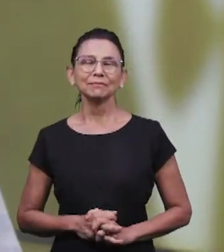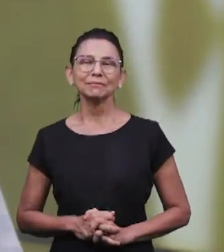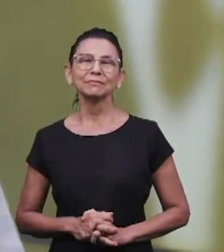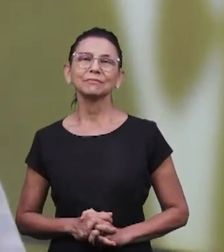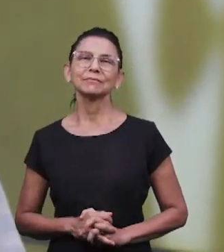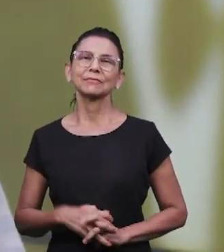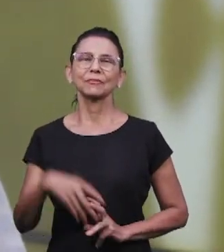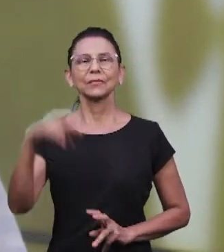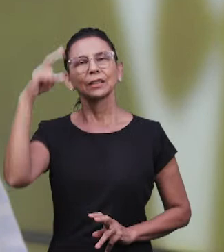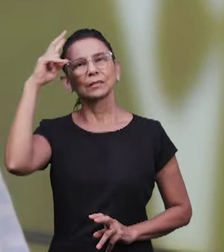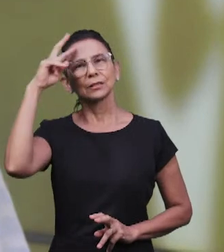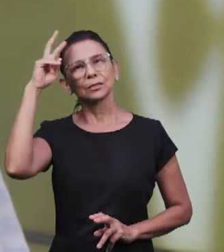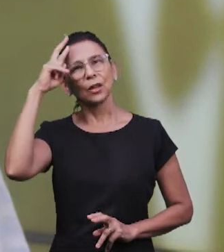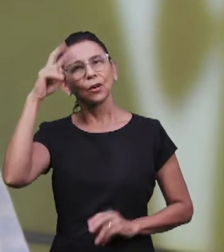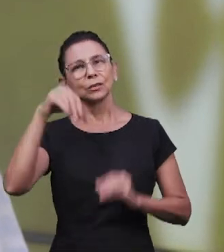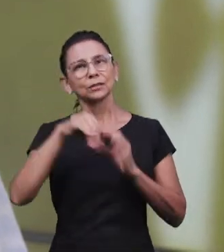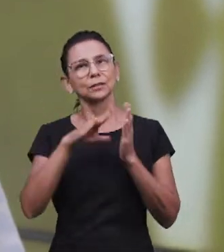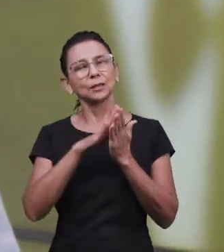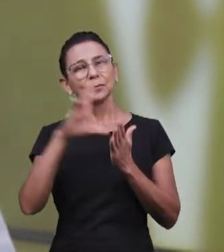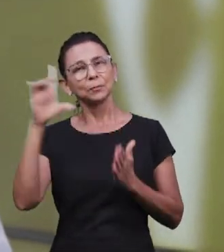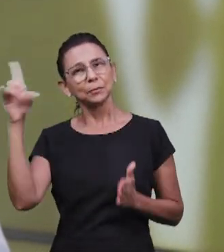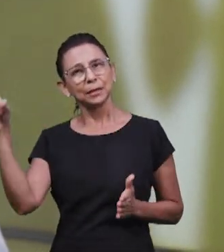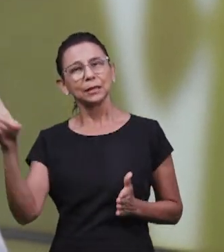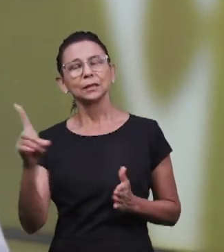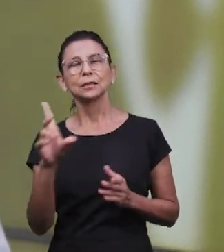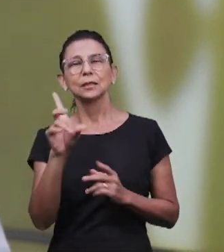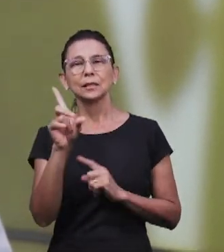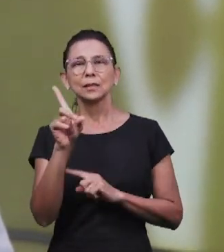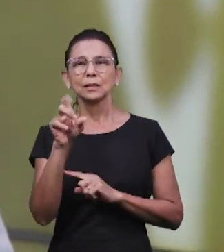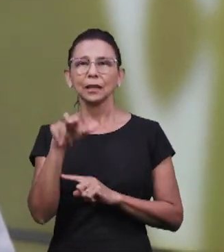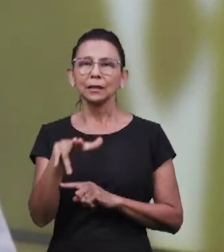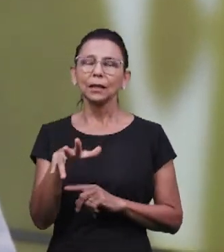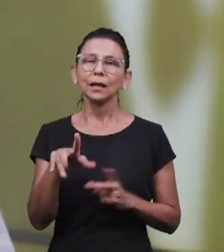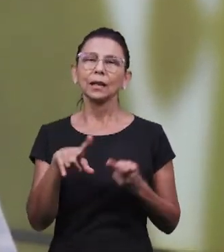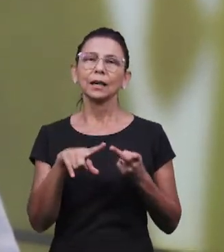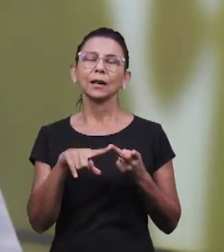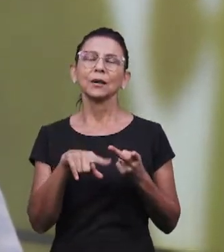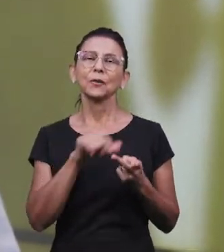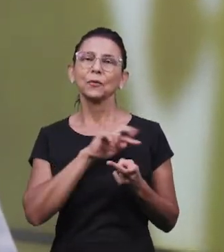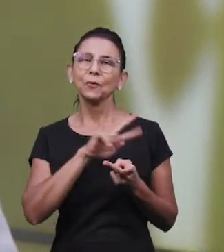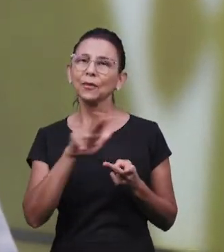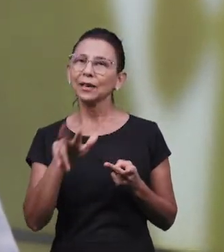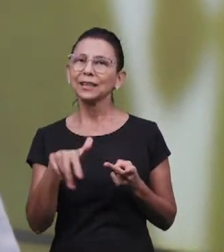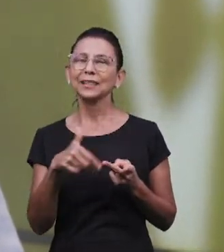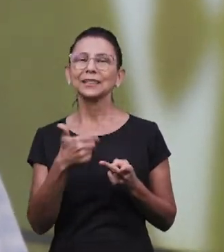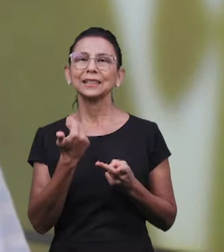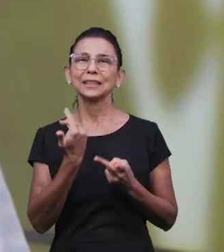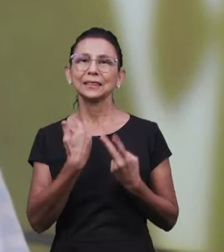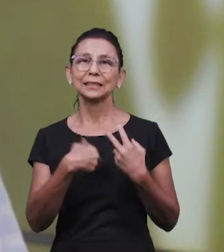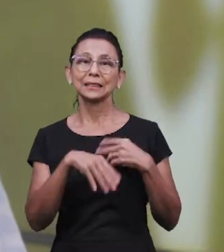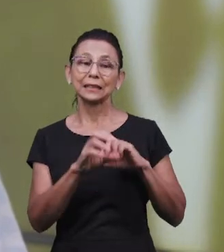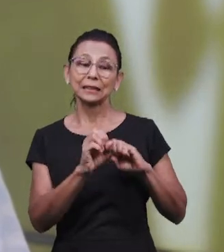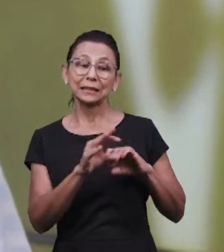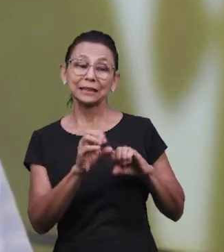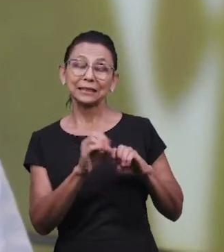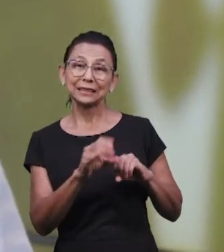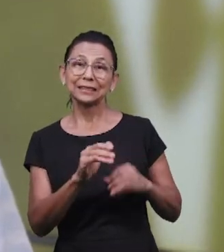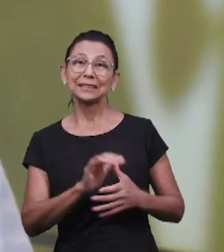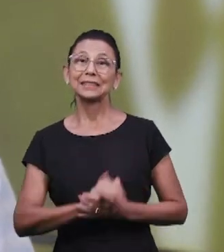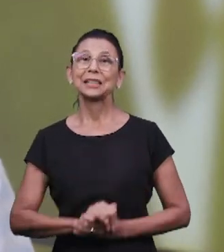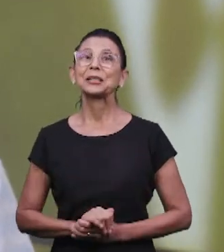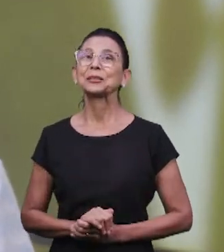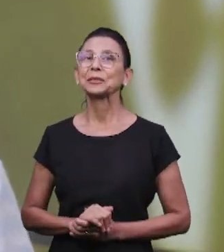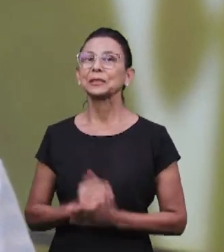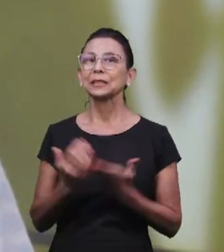Deus. Então, nós usamos várias histórias bíblicas que tem de Daniel, tem várias histórias bíblicas que a gente